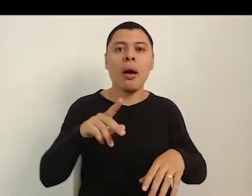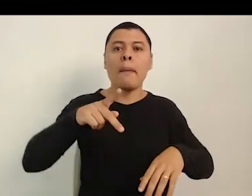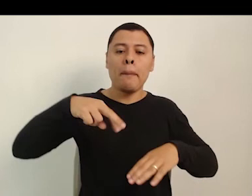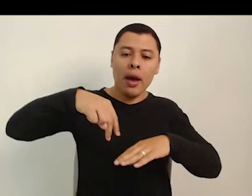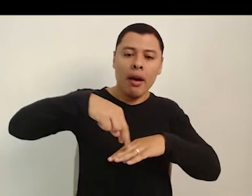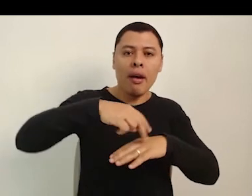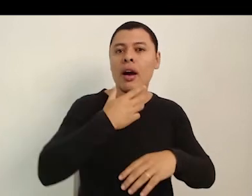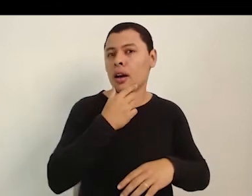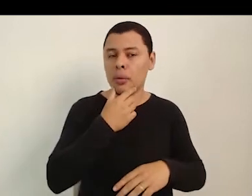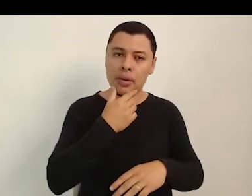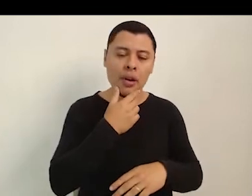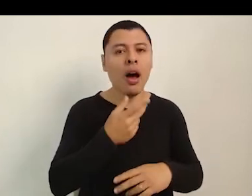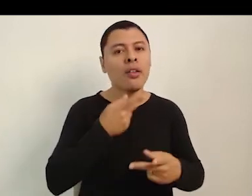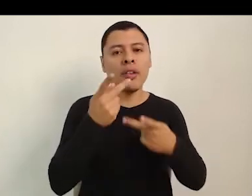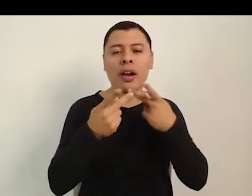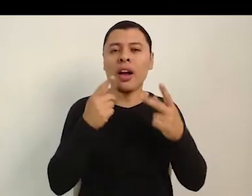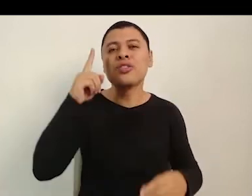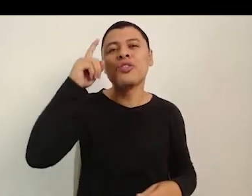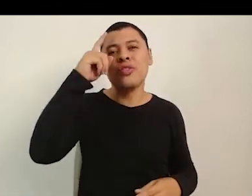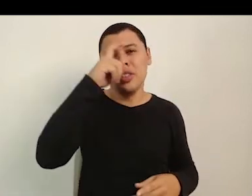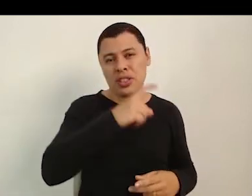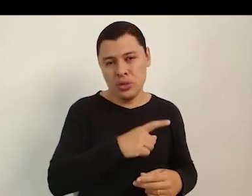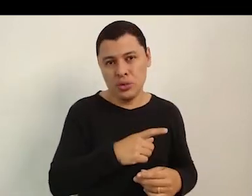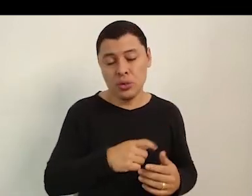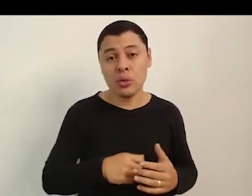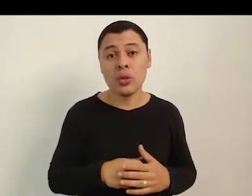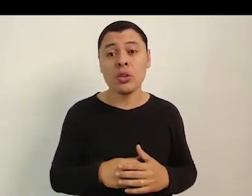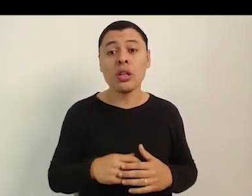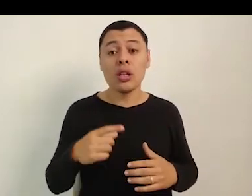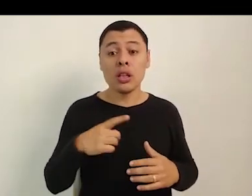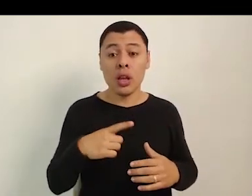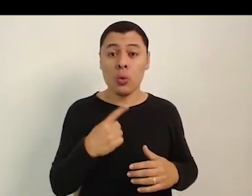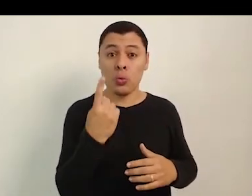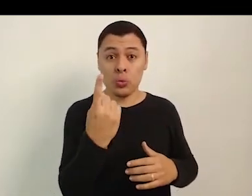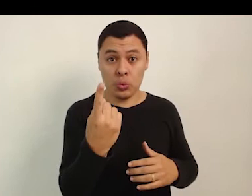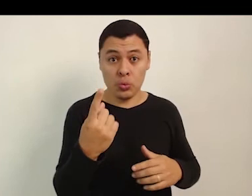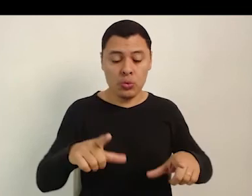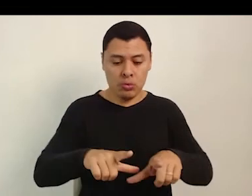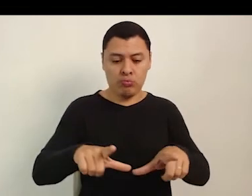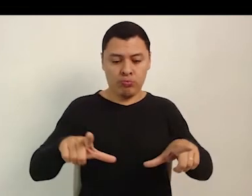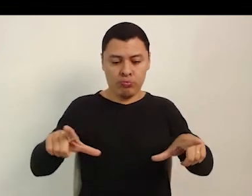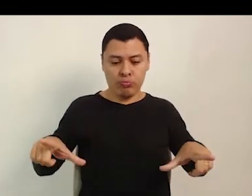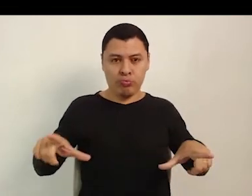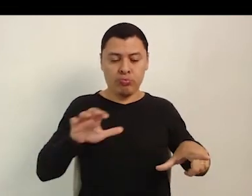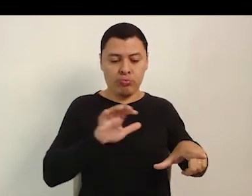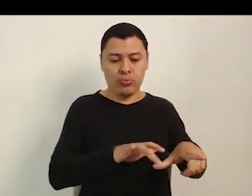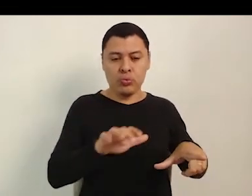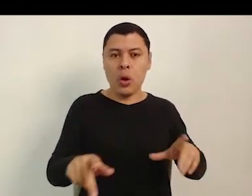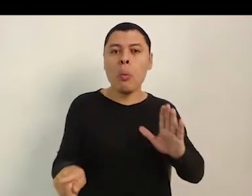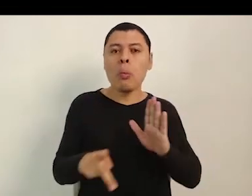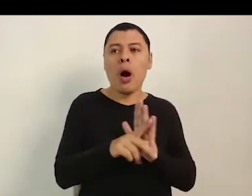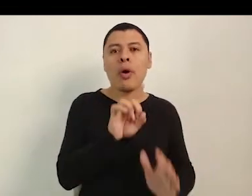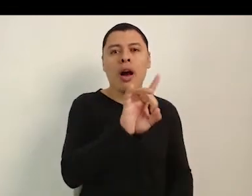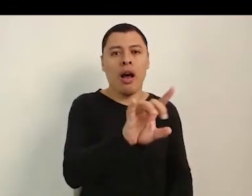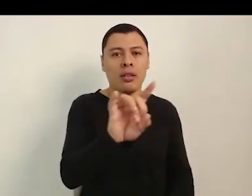até mesmo para falar. Então, existe um teclado que ele é personalizado, e ele tem